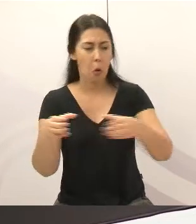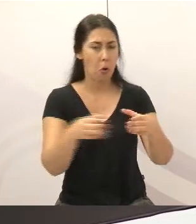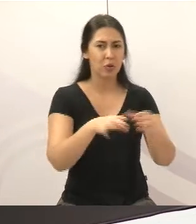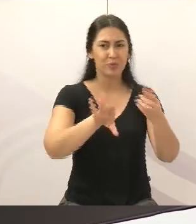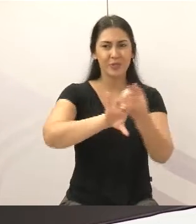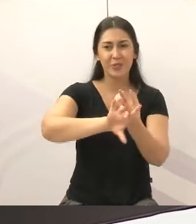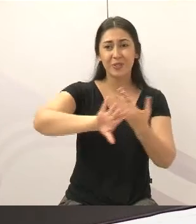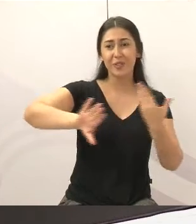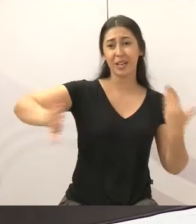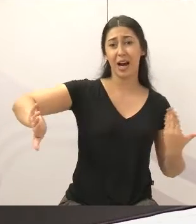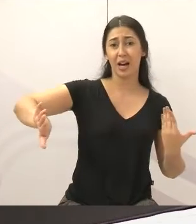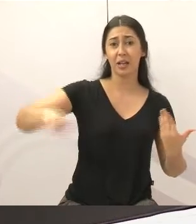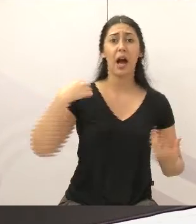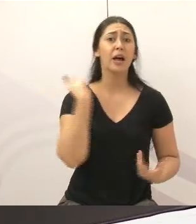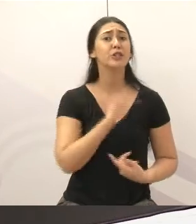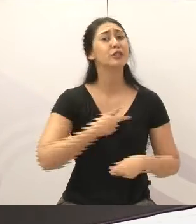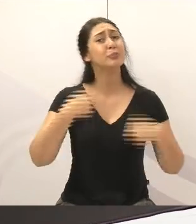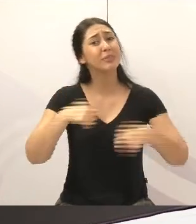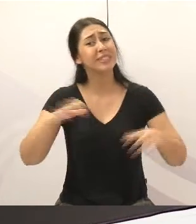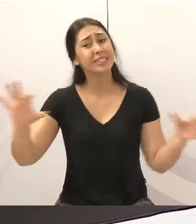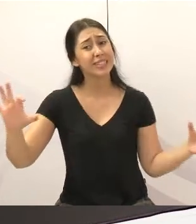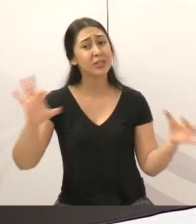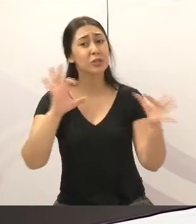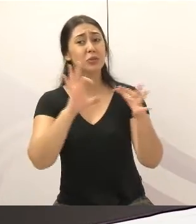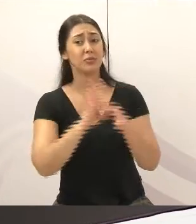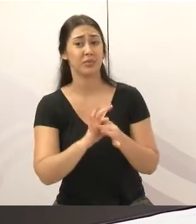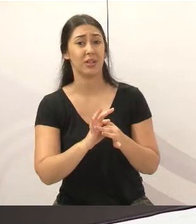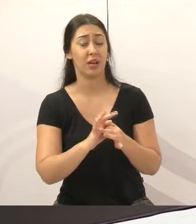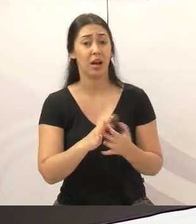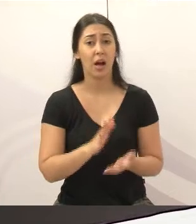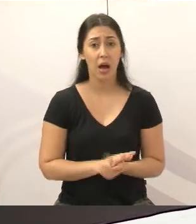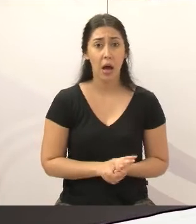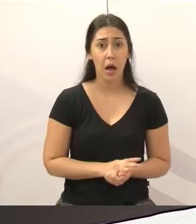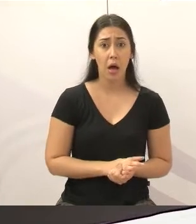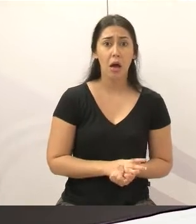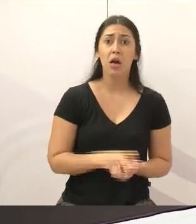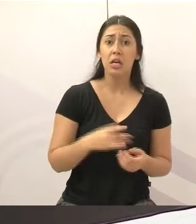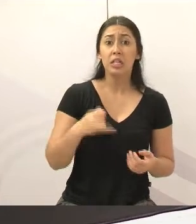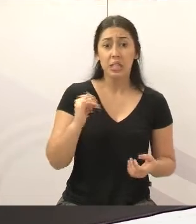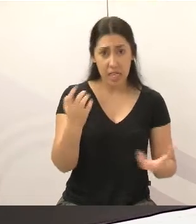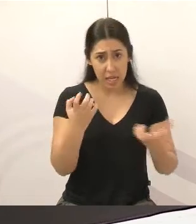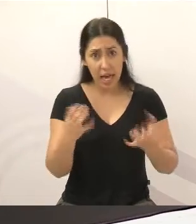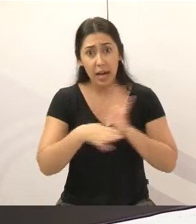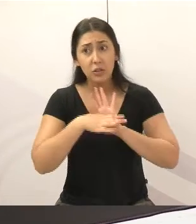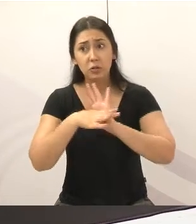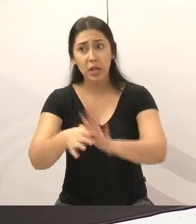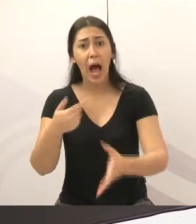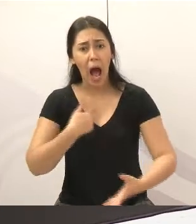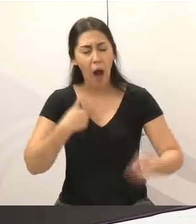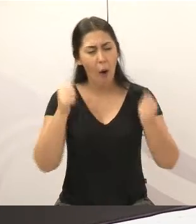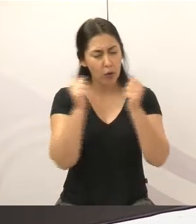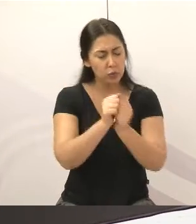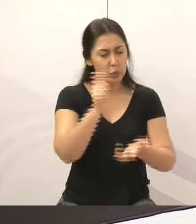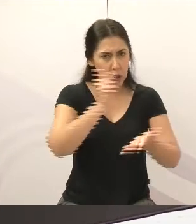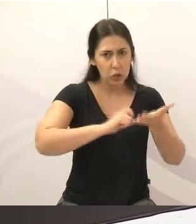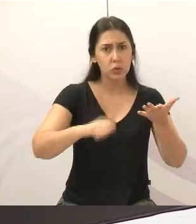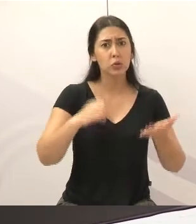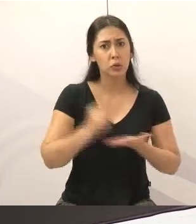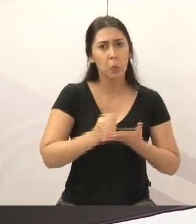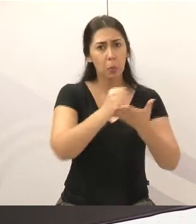para ser uma sociedade próspera de novo. Ótima sua ideia, se quiser fazer essa indicação, assino junto com você, vai ter o meu